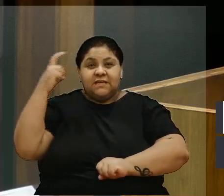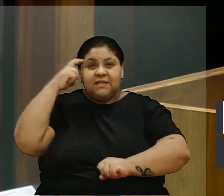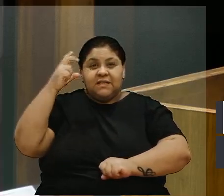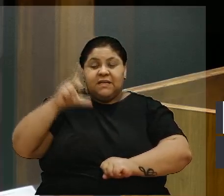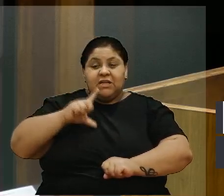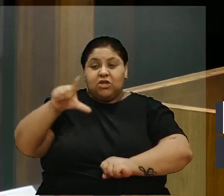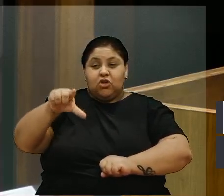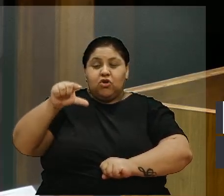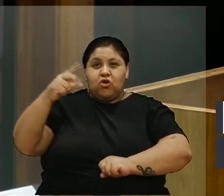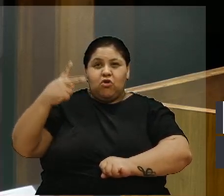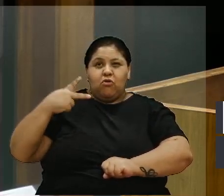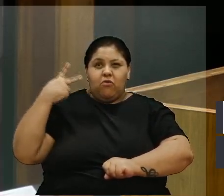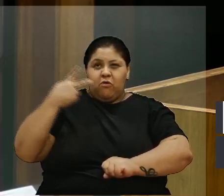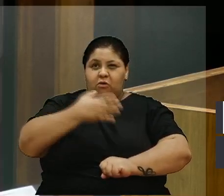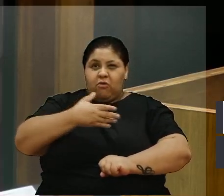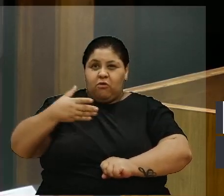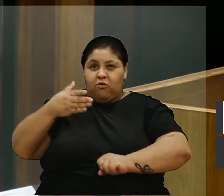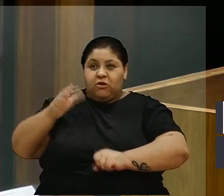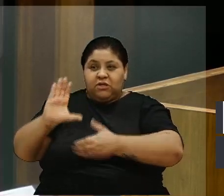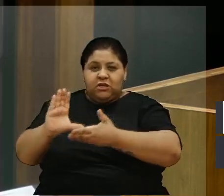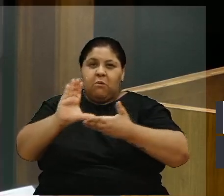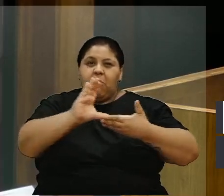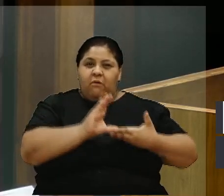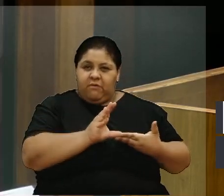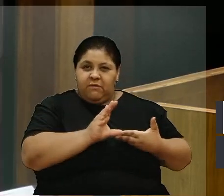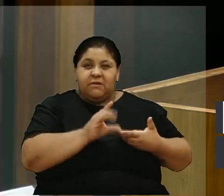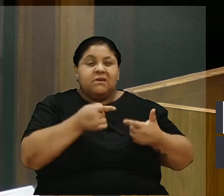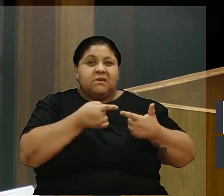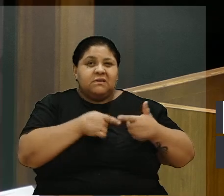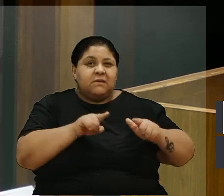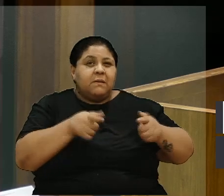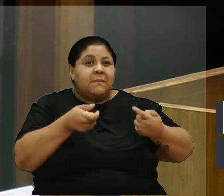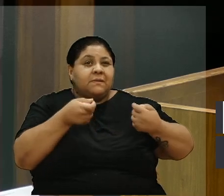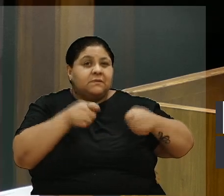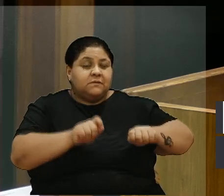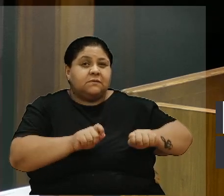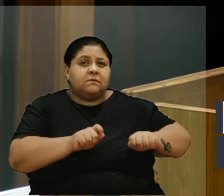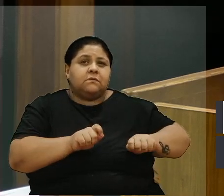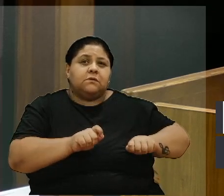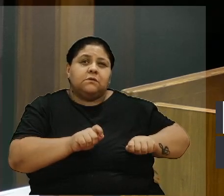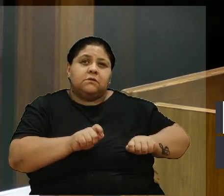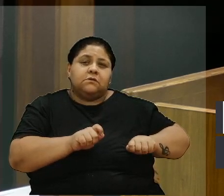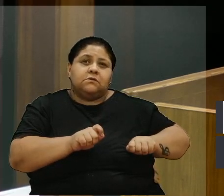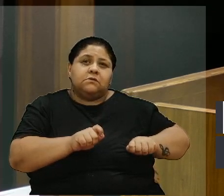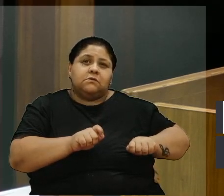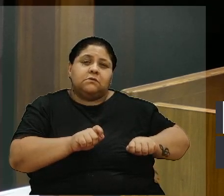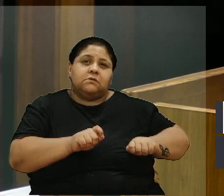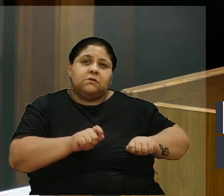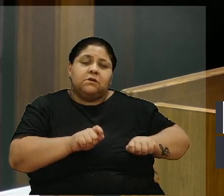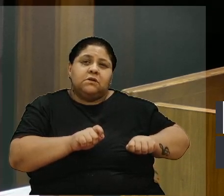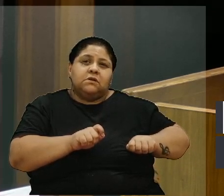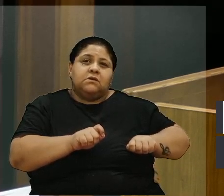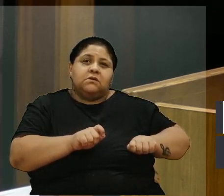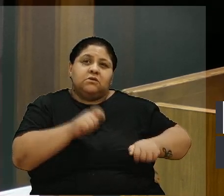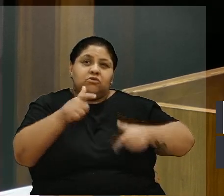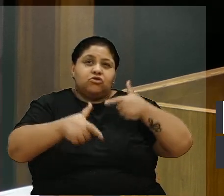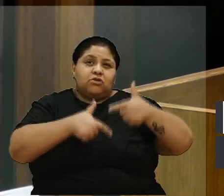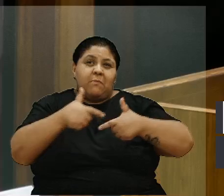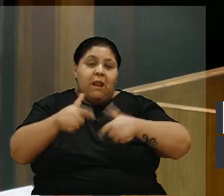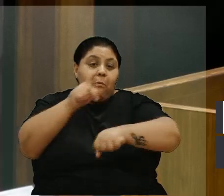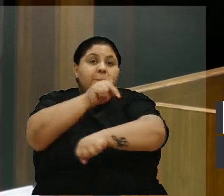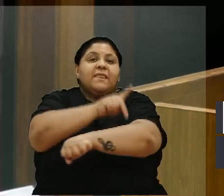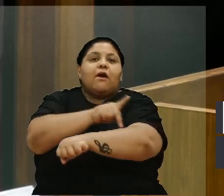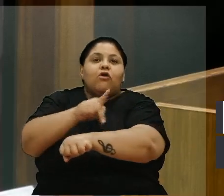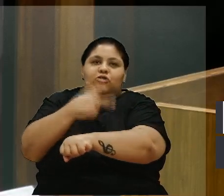decisão política e financeira de dar o aporte, mas ela precisa de ter uma atuação